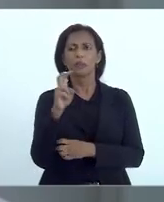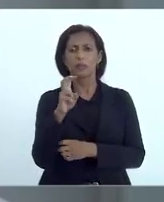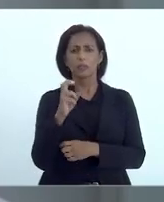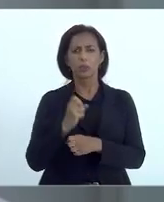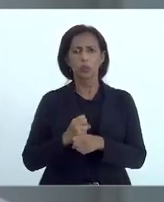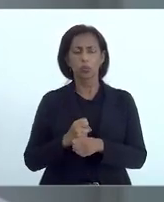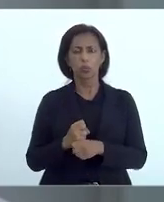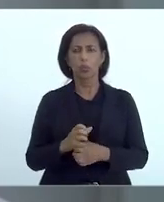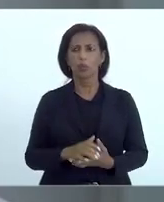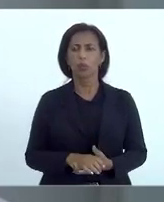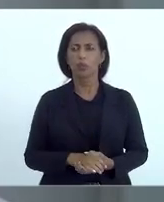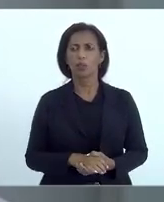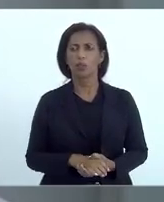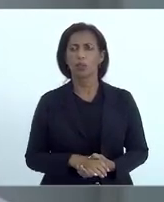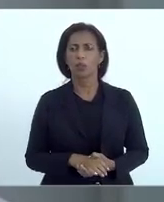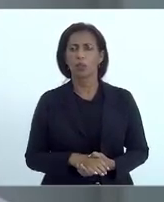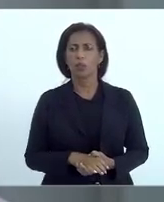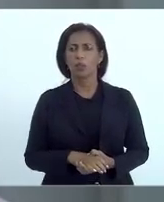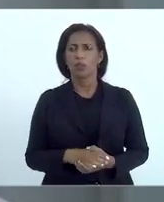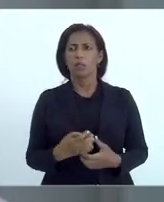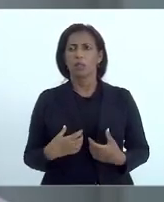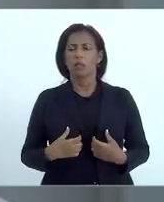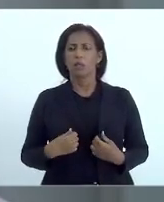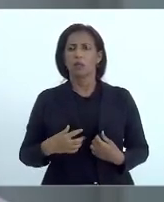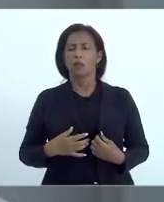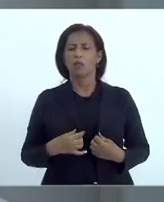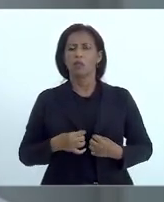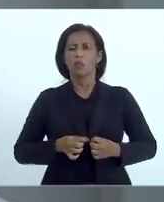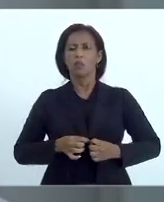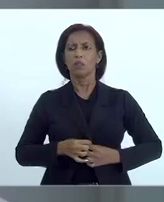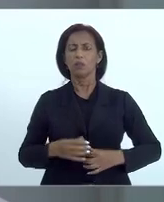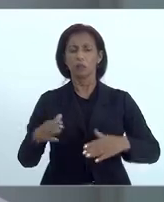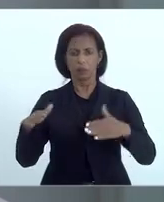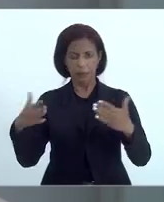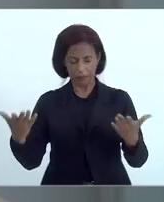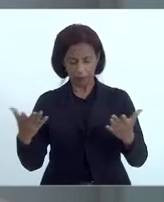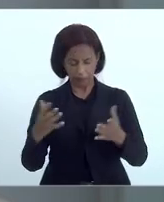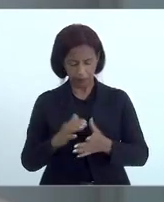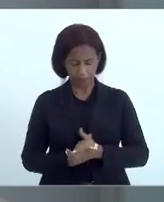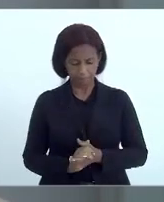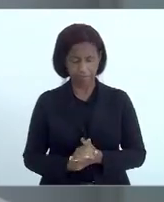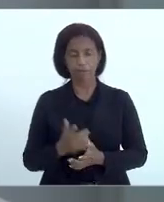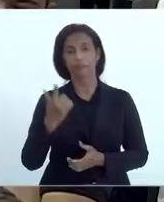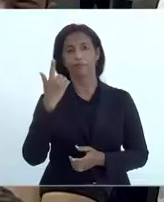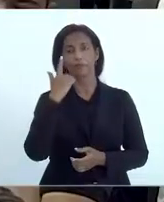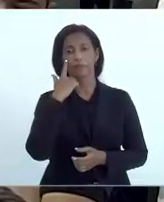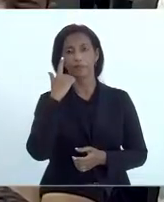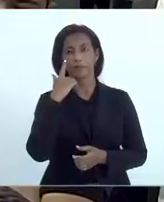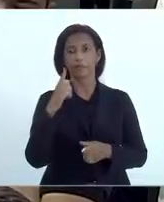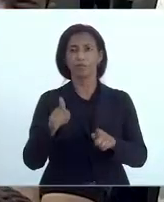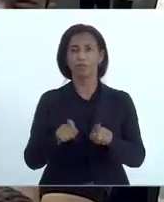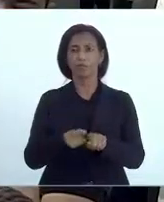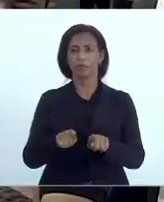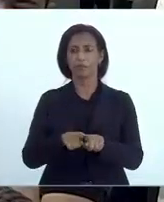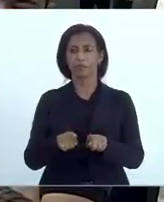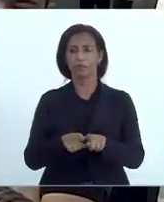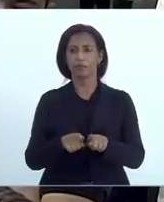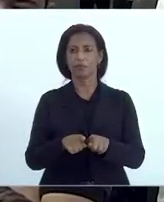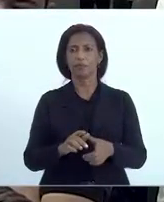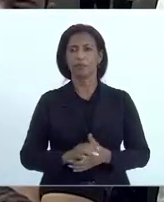e e Ah não então é isso que a gente tinha que rever pelo menos